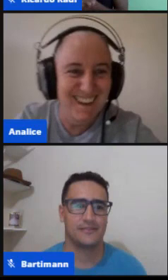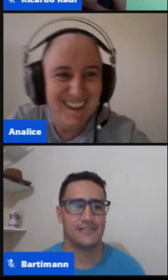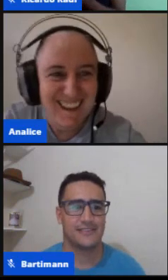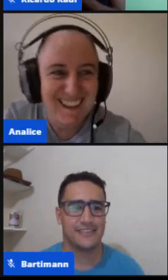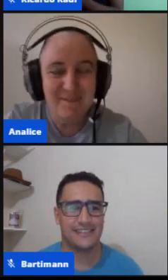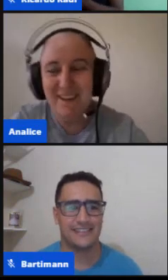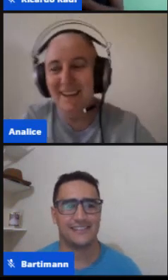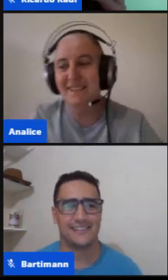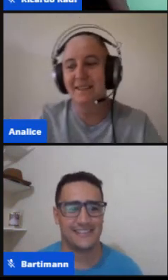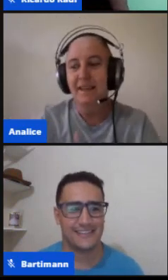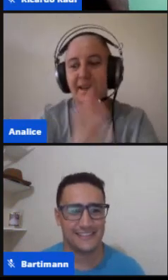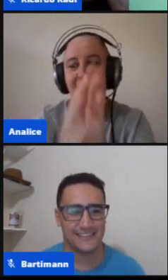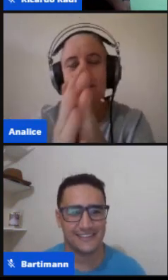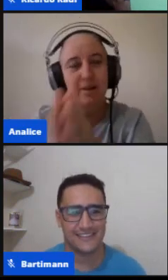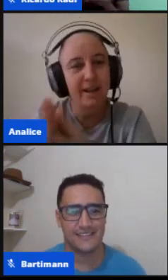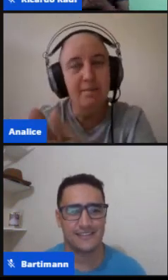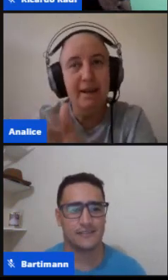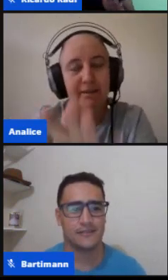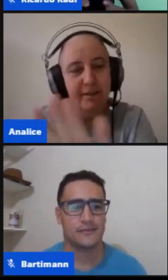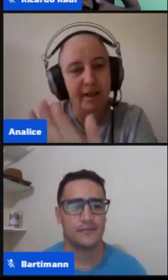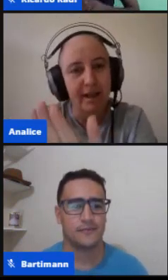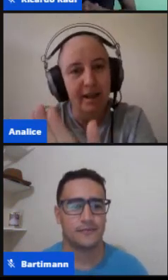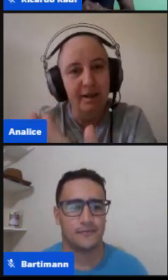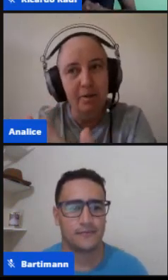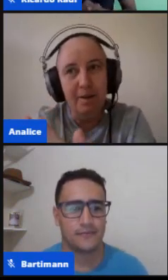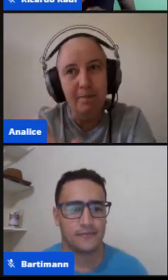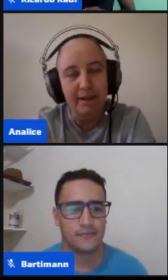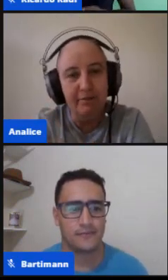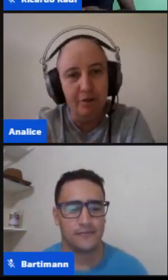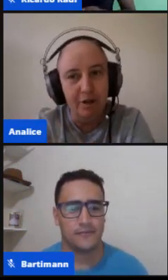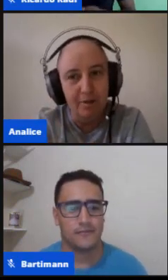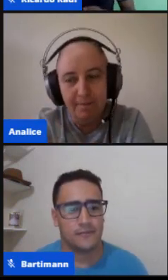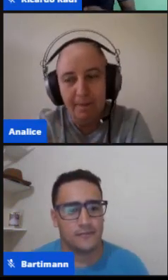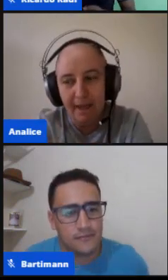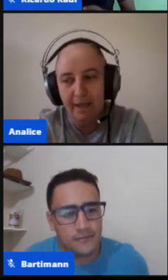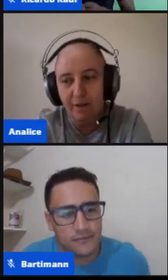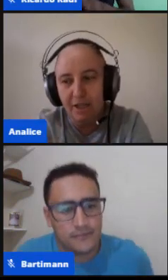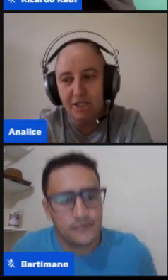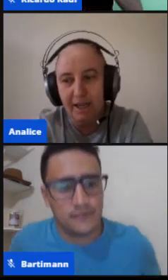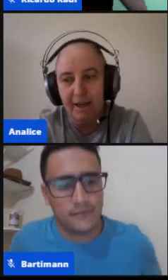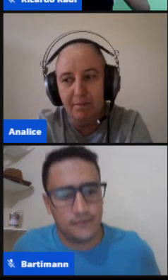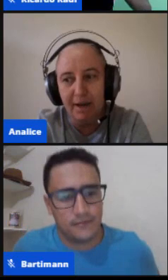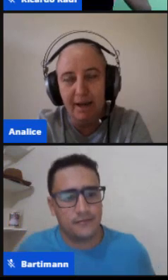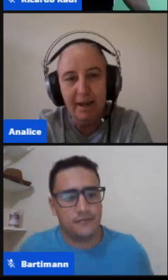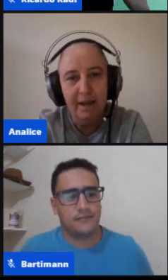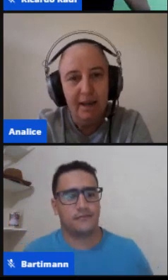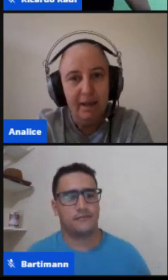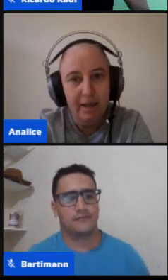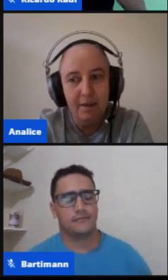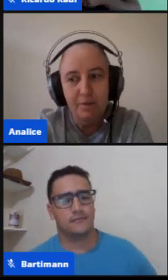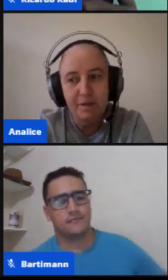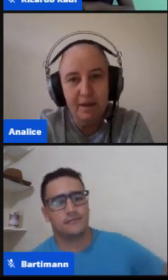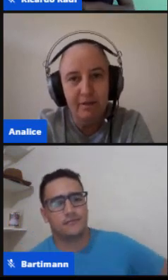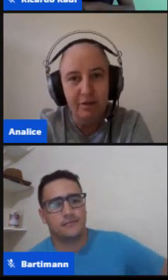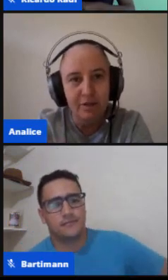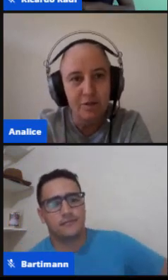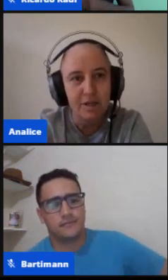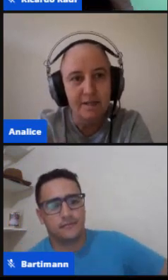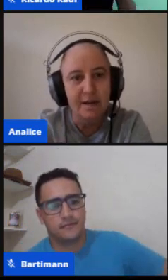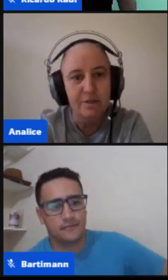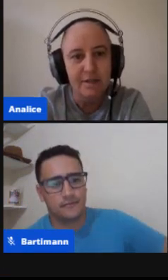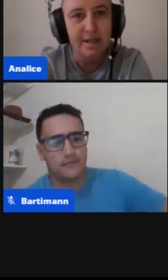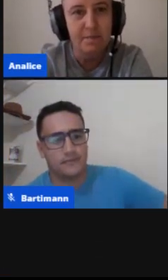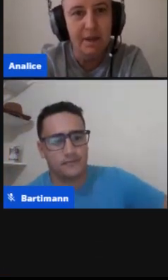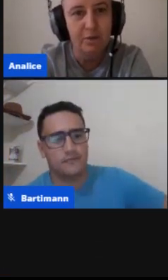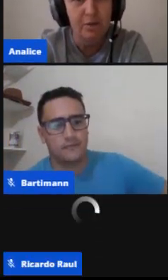introduzir e fechar, né? Que beleza. Então, olha que maravilha. É uma plataforma, né? Então, a gente tem que lembrar que é possível